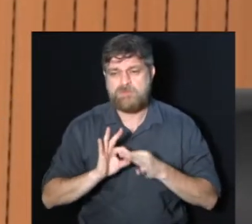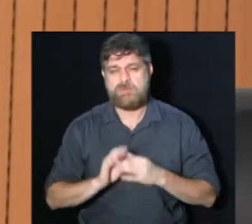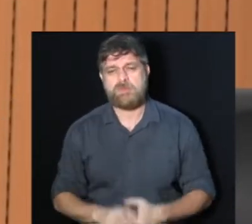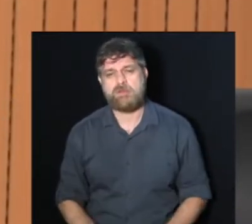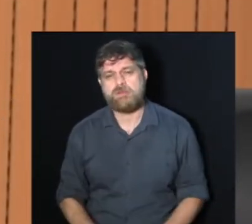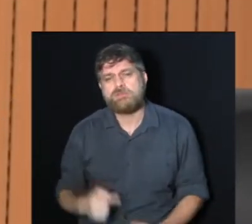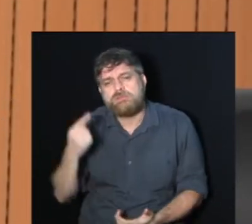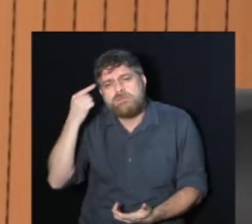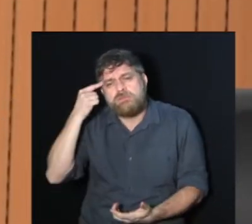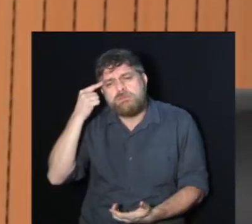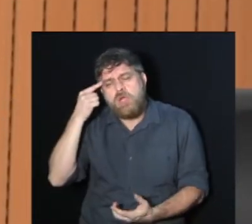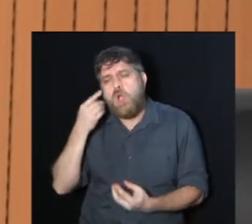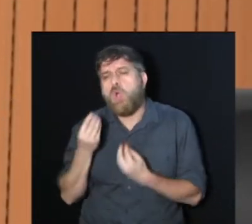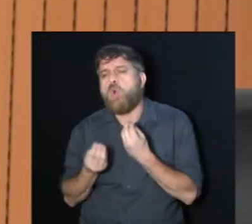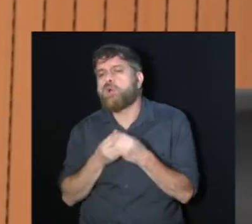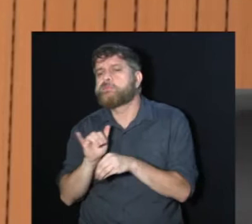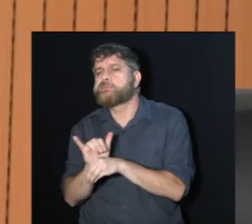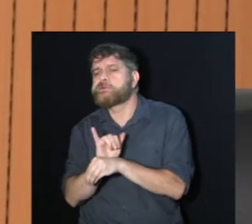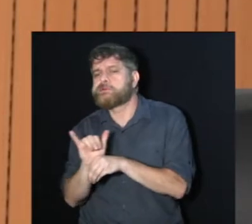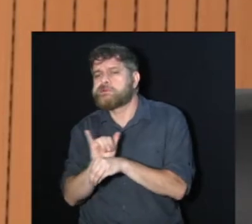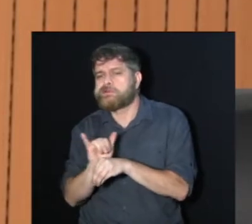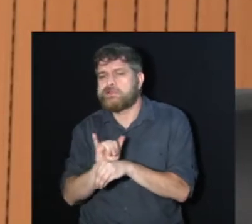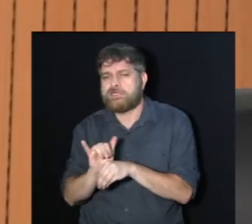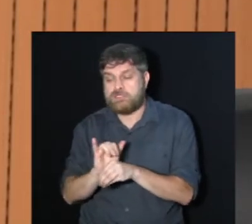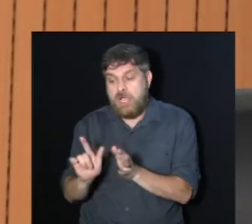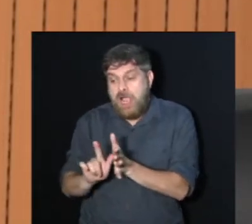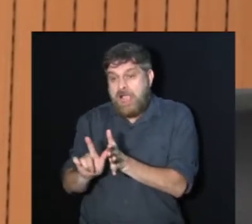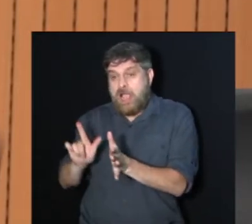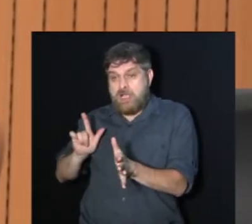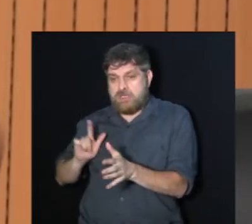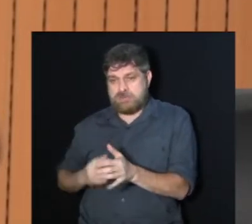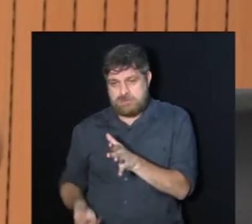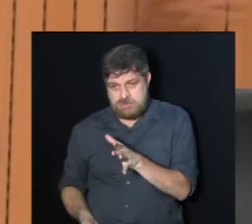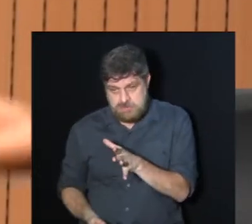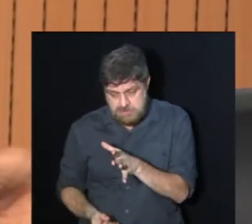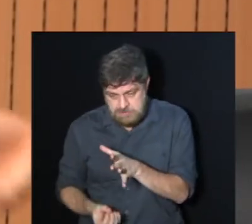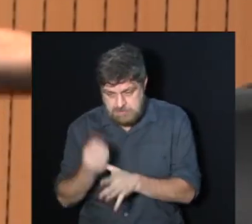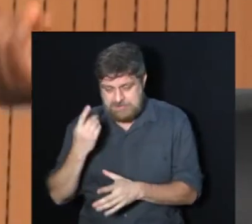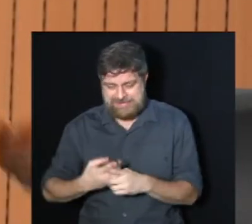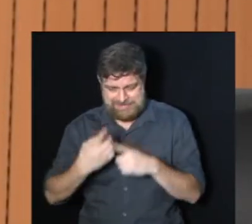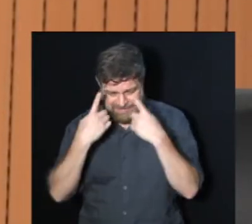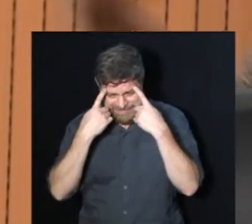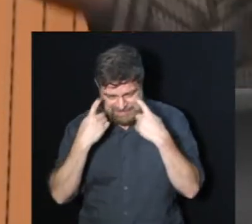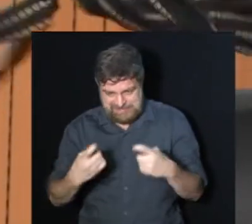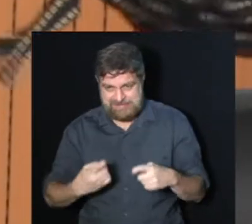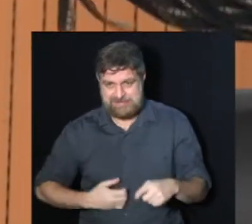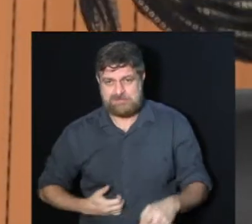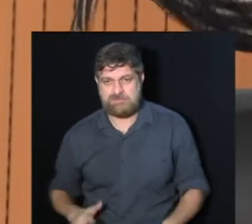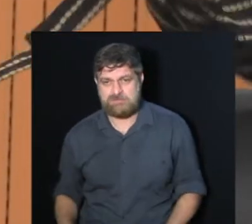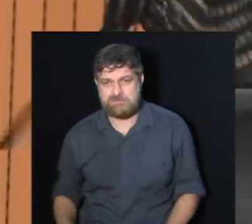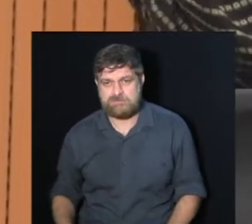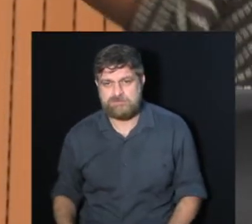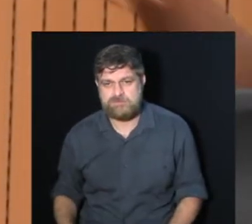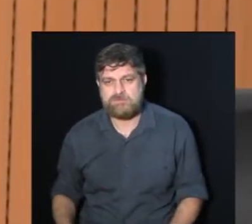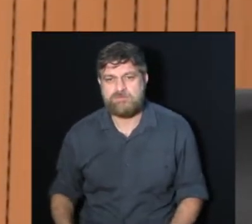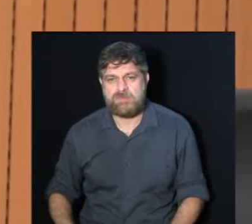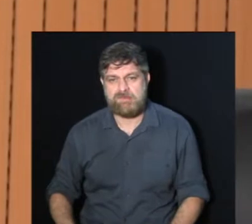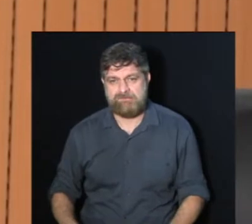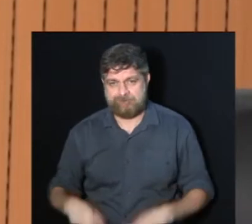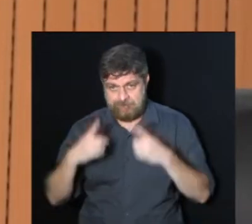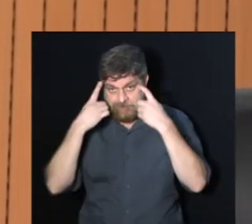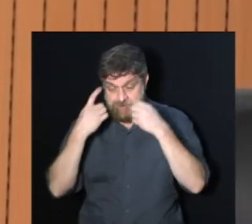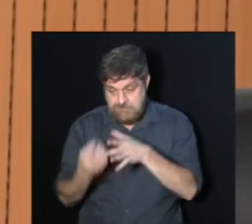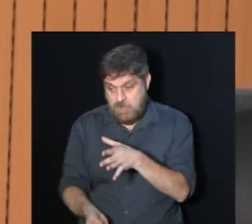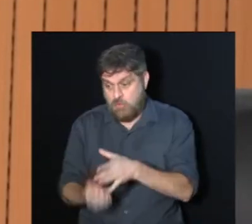e pensar como é que a gente pode, antes de levar, né, para a rede, antes que a violência